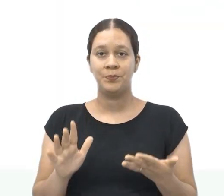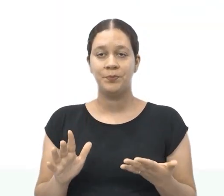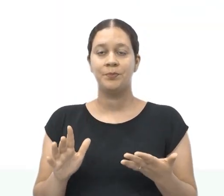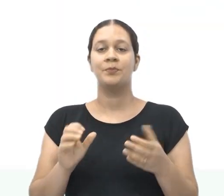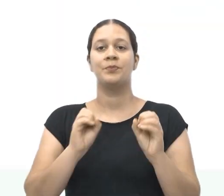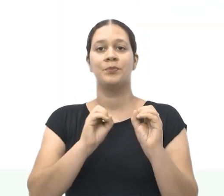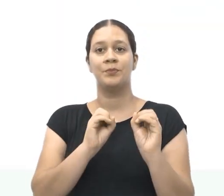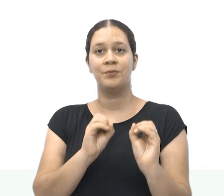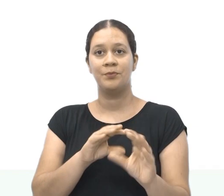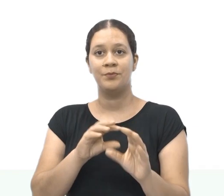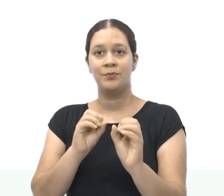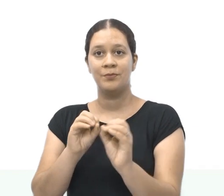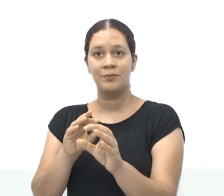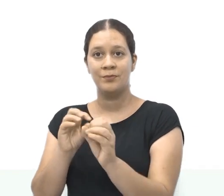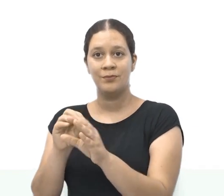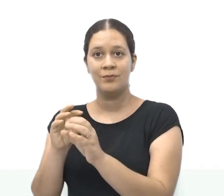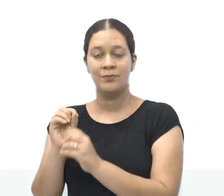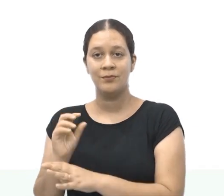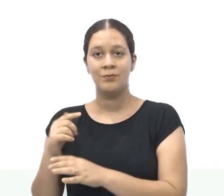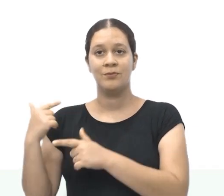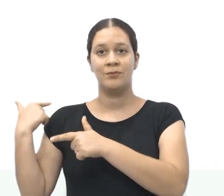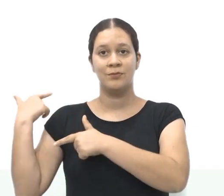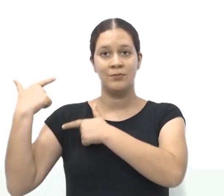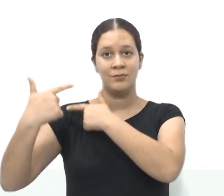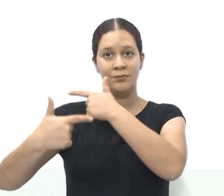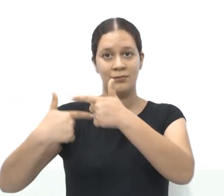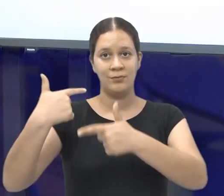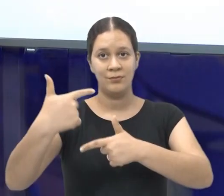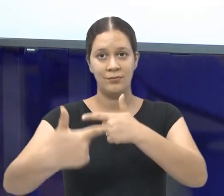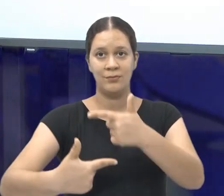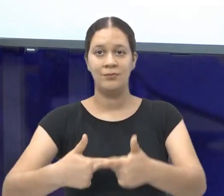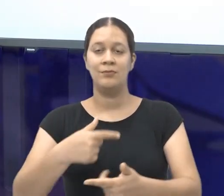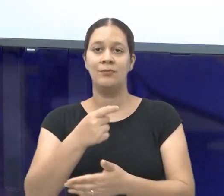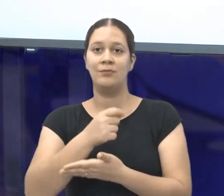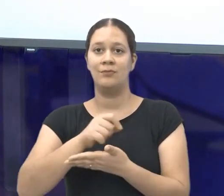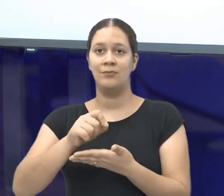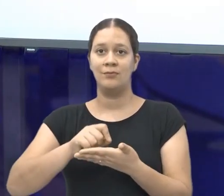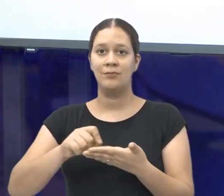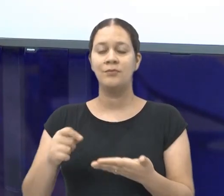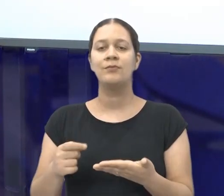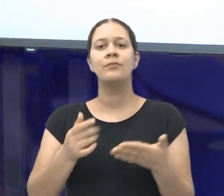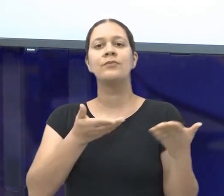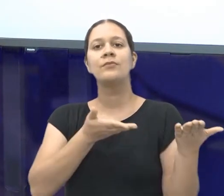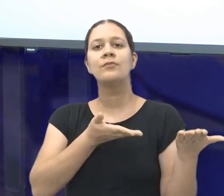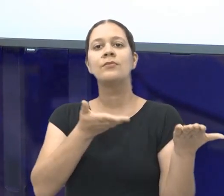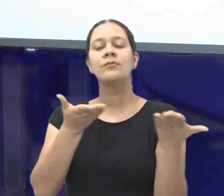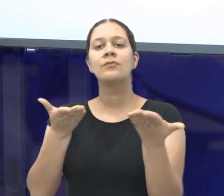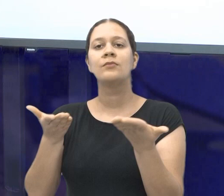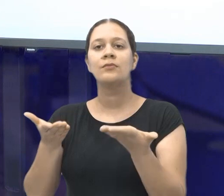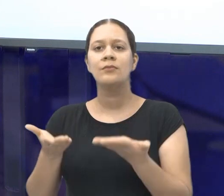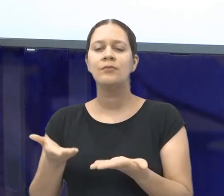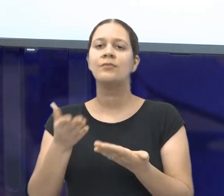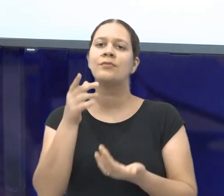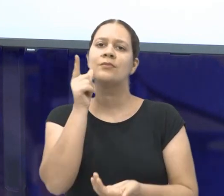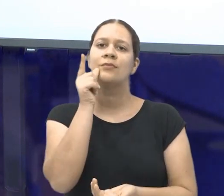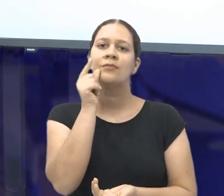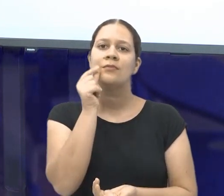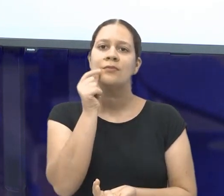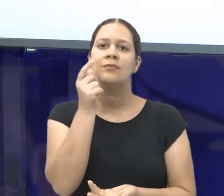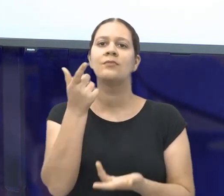os ensinamentos da tradição escrita. Então eu quero te fazer um convite. Pega aí o teu